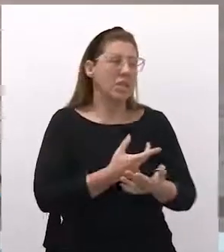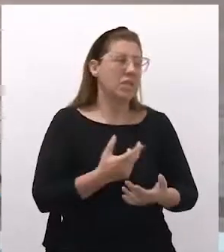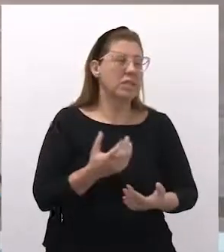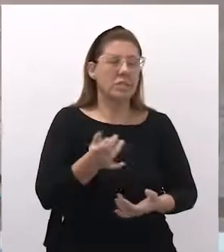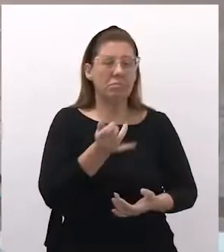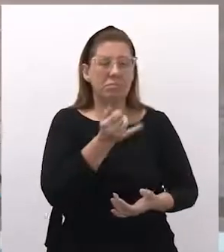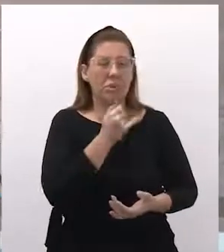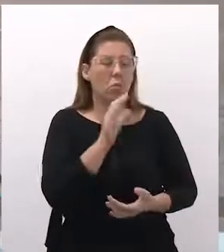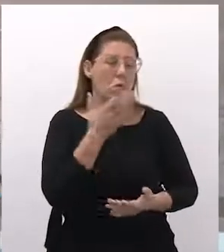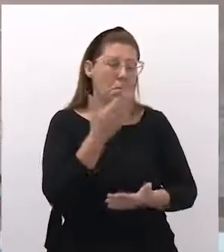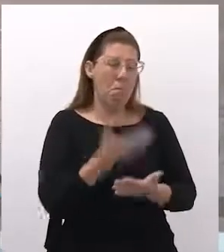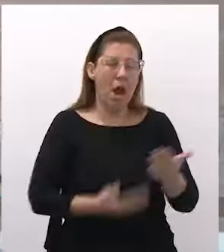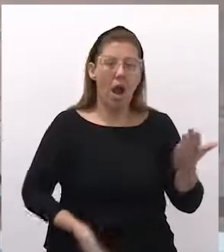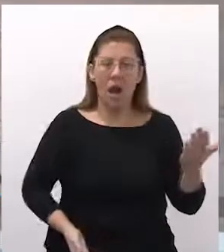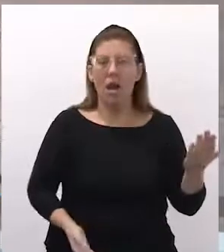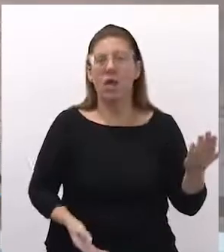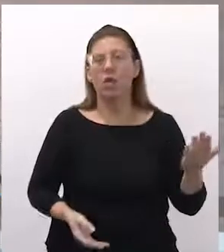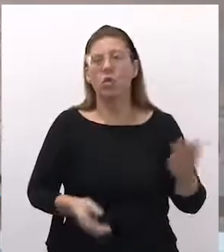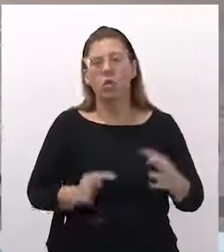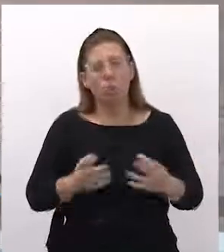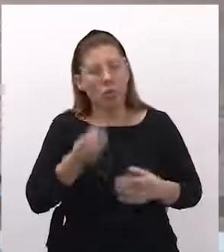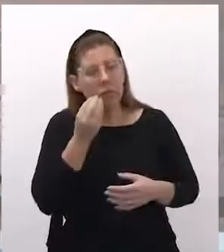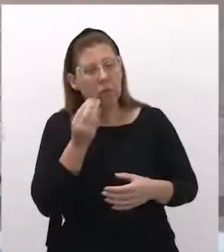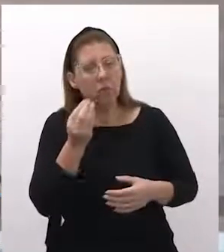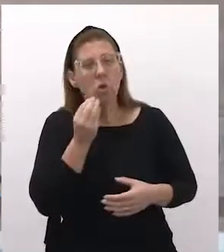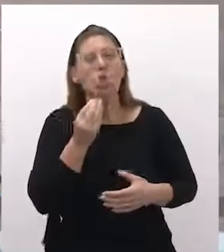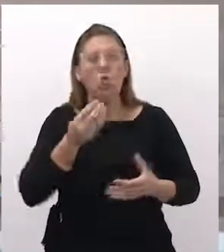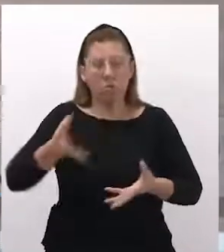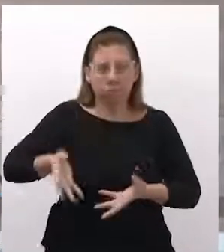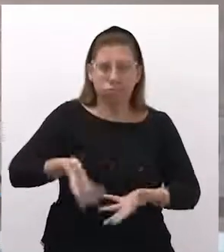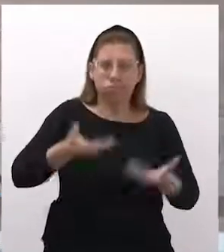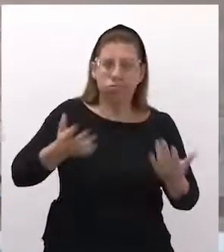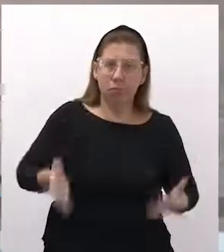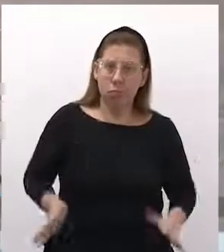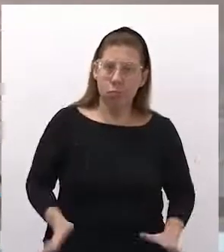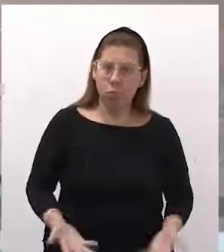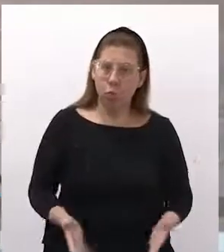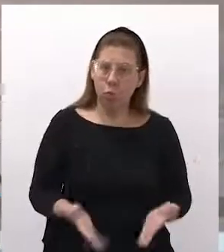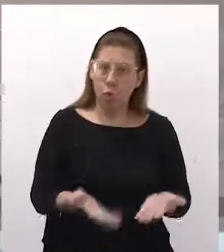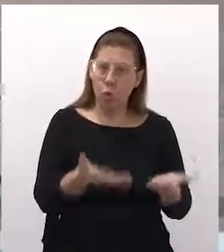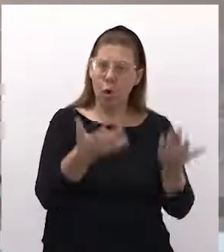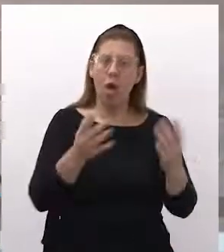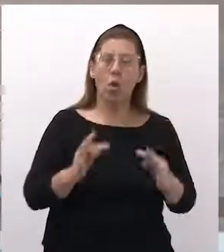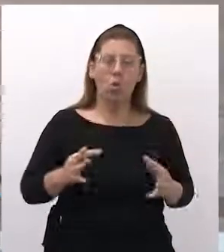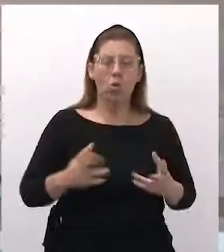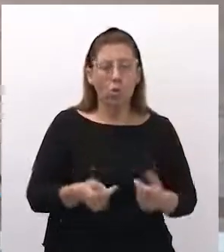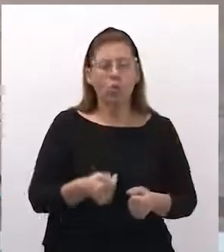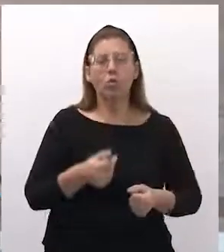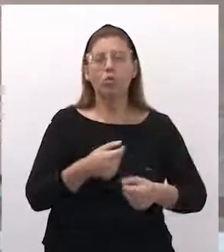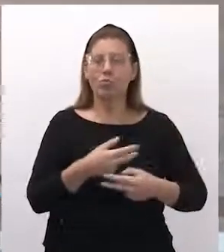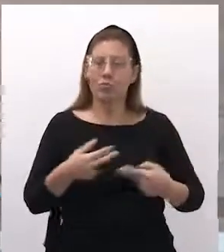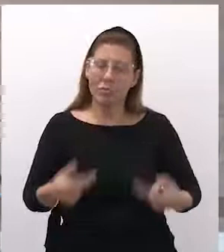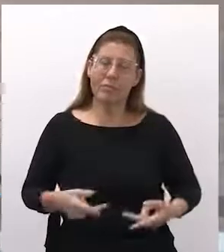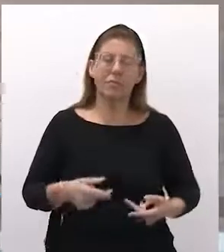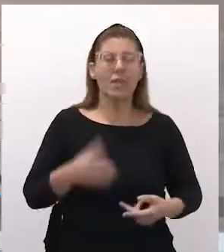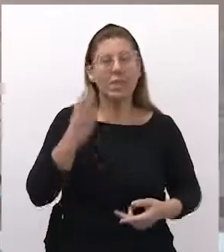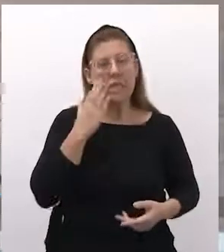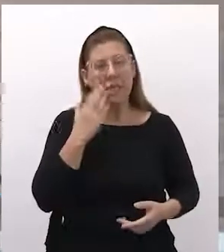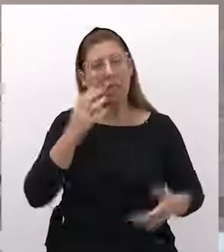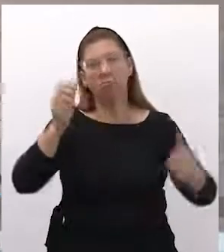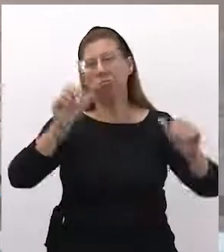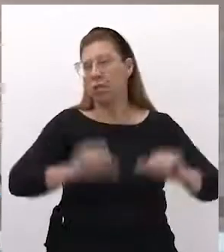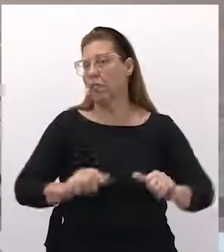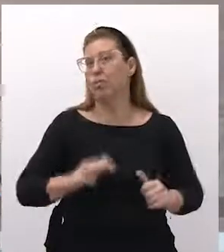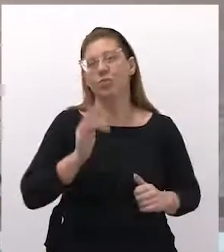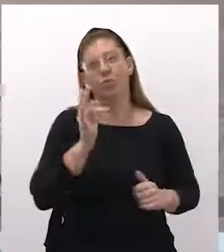essa perda, né, apesar de toda a tentativa de fazer coisas, porque a gente sabe o prejuízo que vai